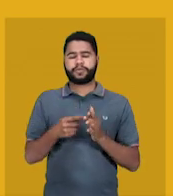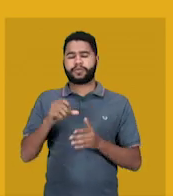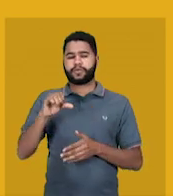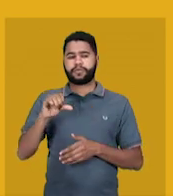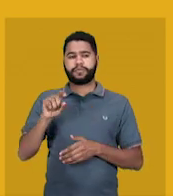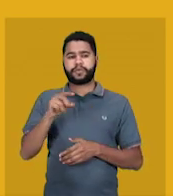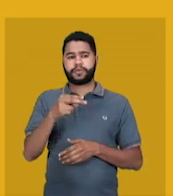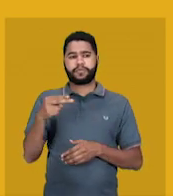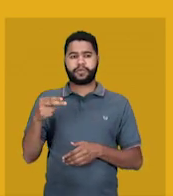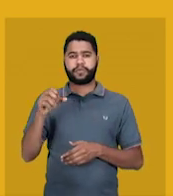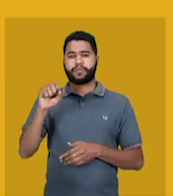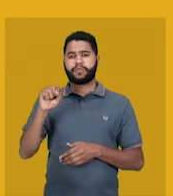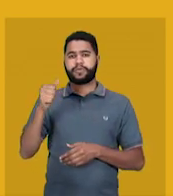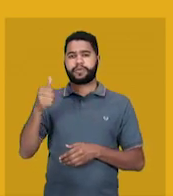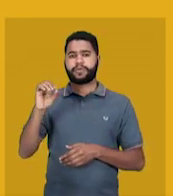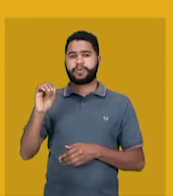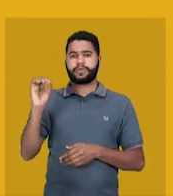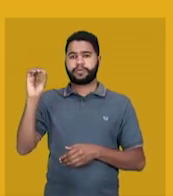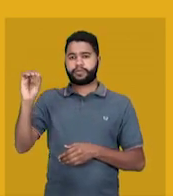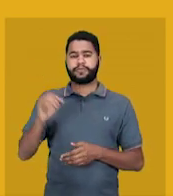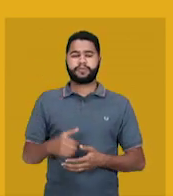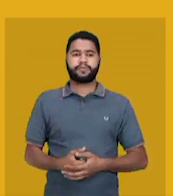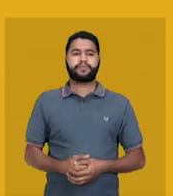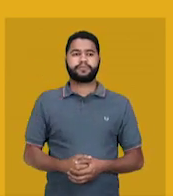coloca o zero 810°